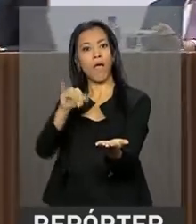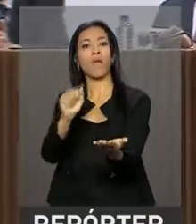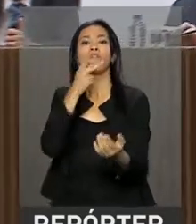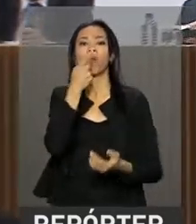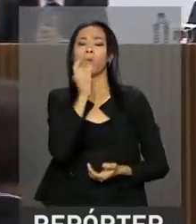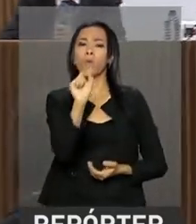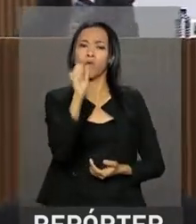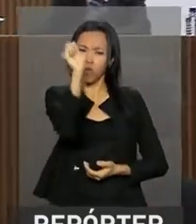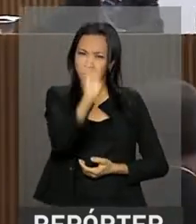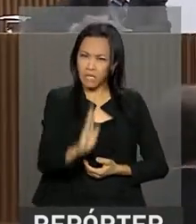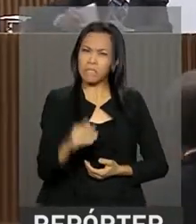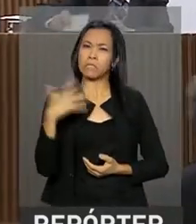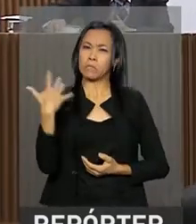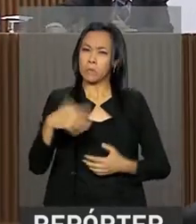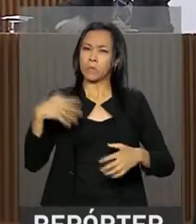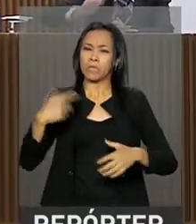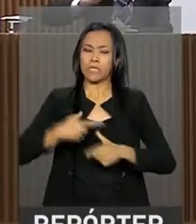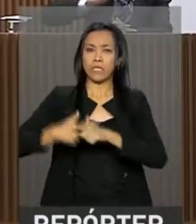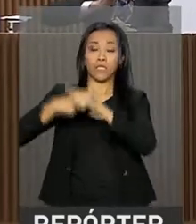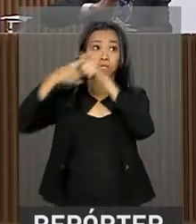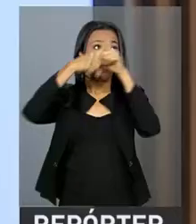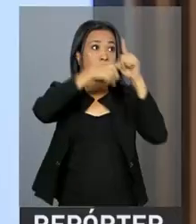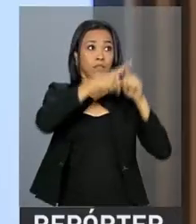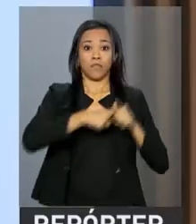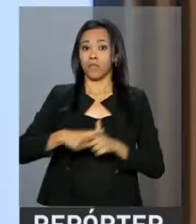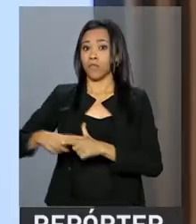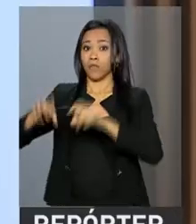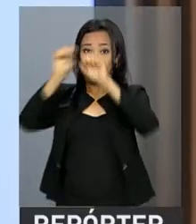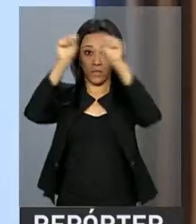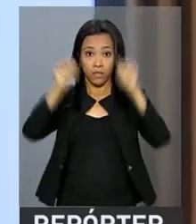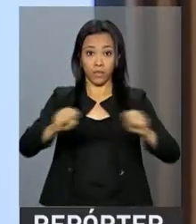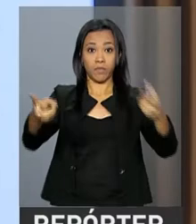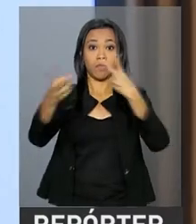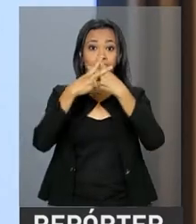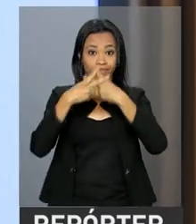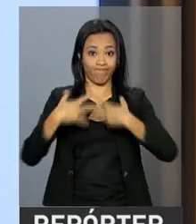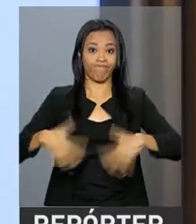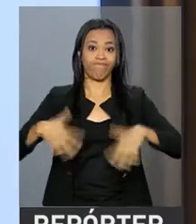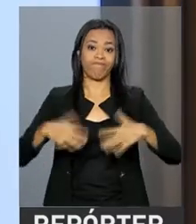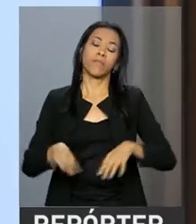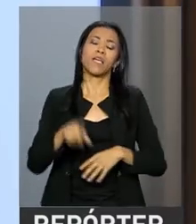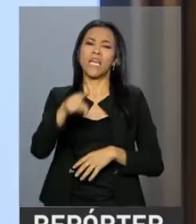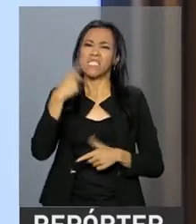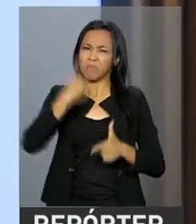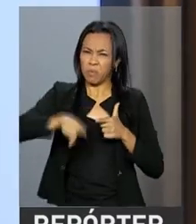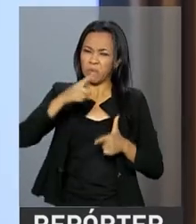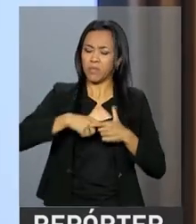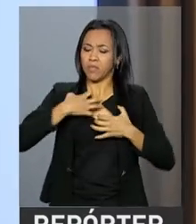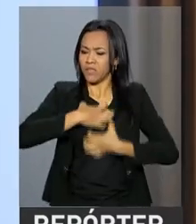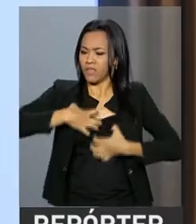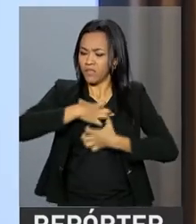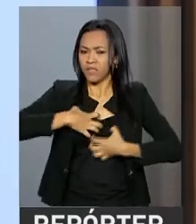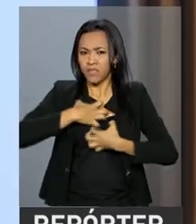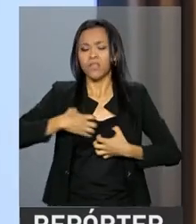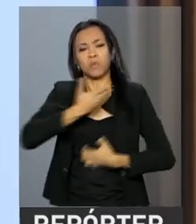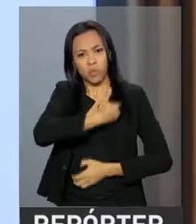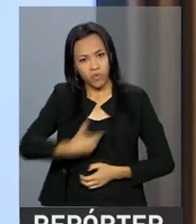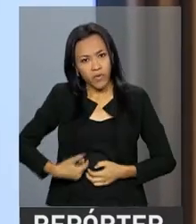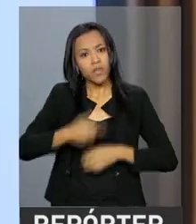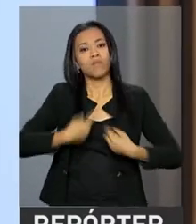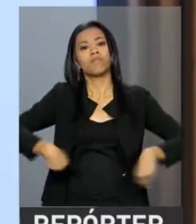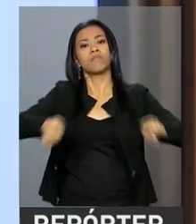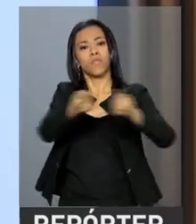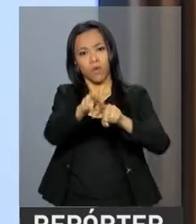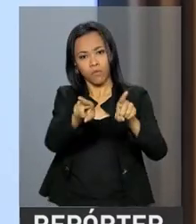Brasil vive a falência do sistema penitenciário. Rodrigo Maia disse que o tema aflige tanto autoridades públicas